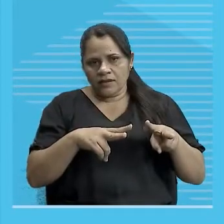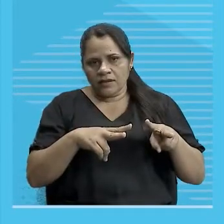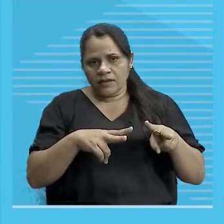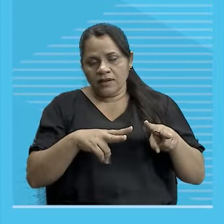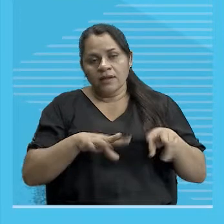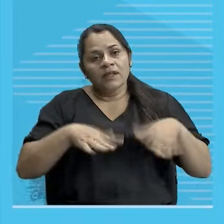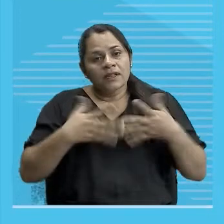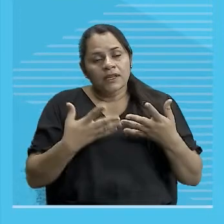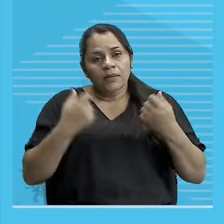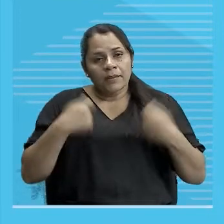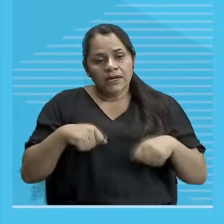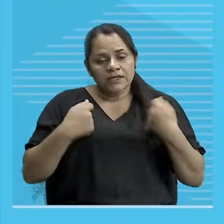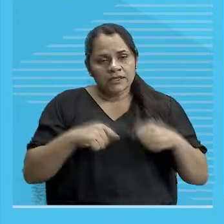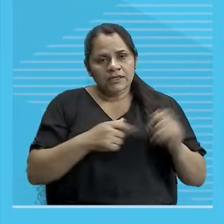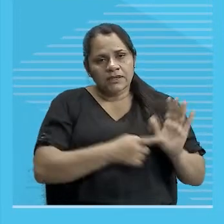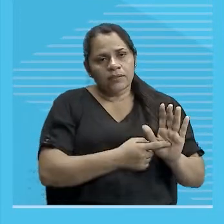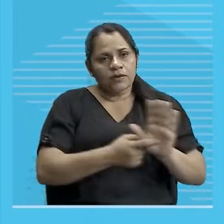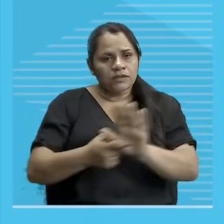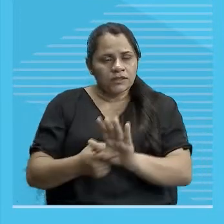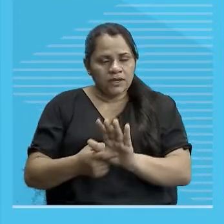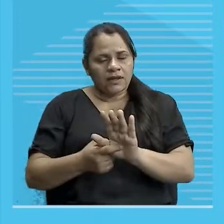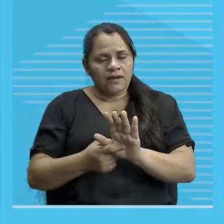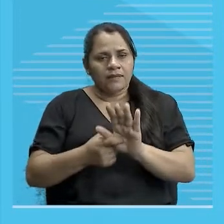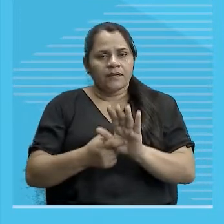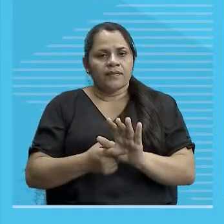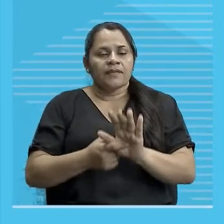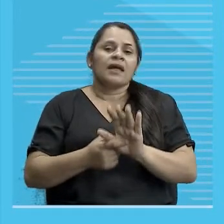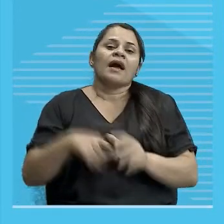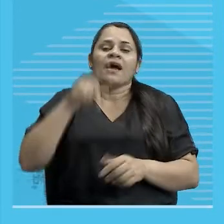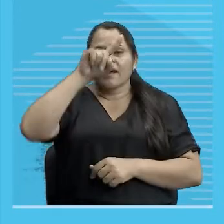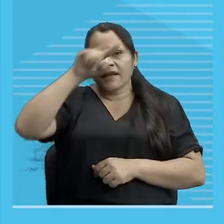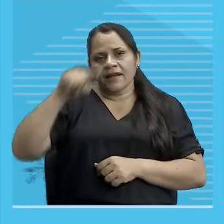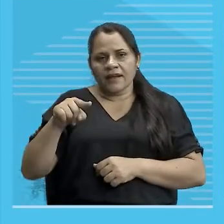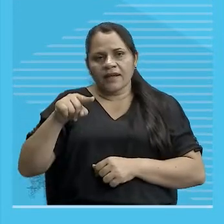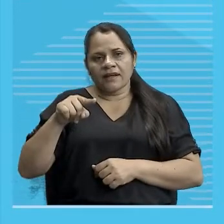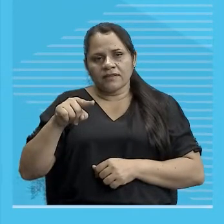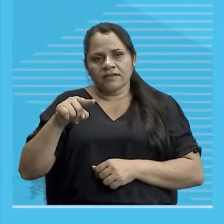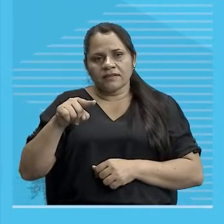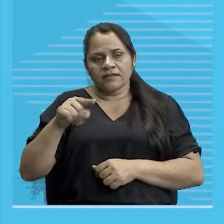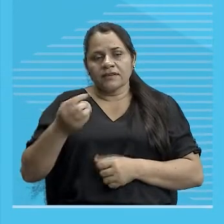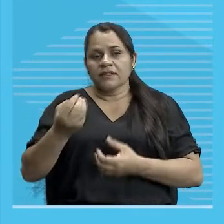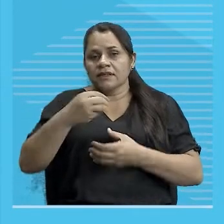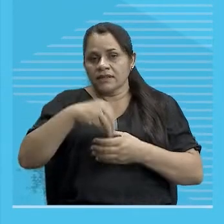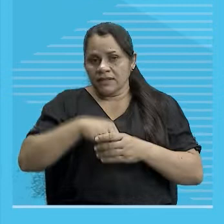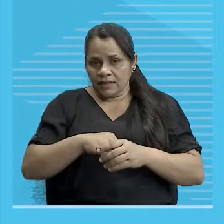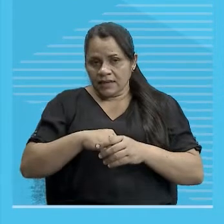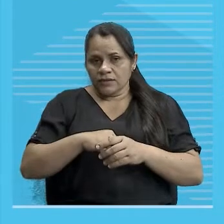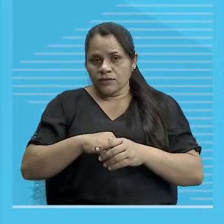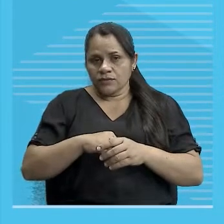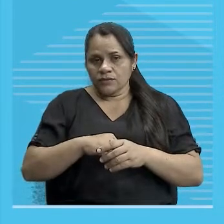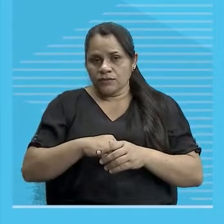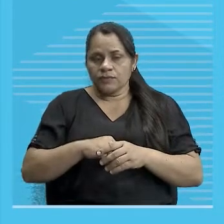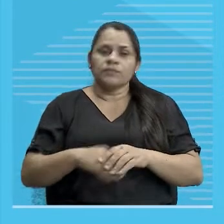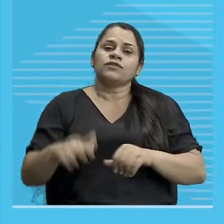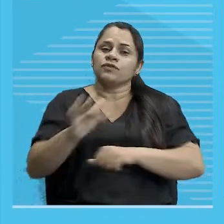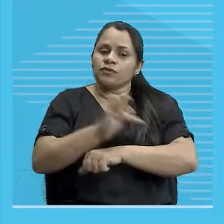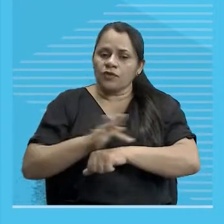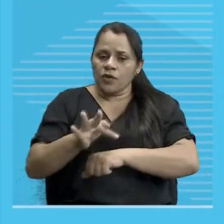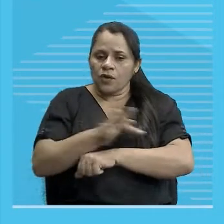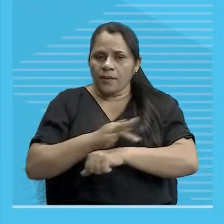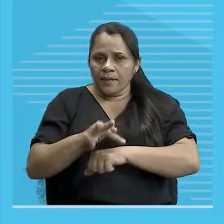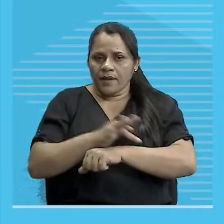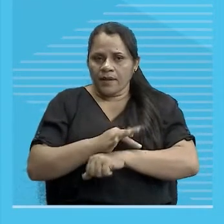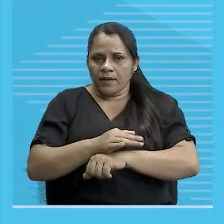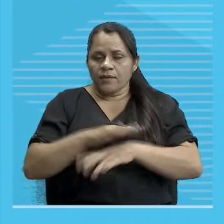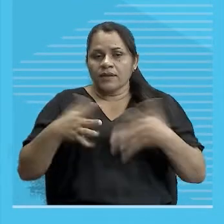deve indicar obrigatoriamente a crase. Repito, dentro do que a gente entende como registro formal. Mostrando